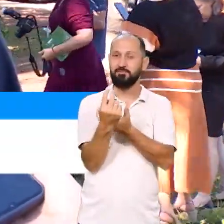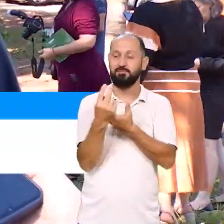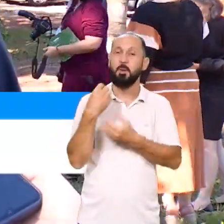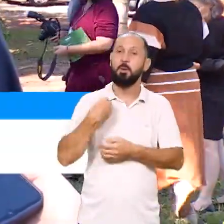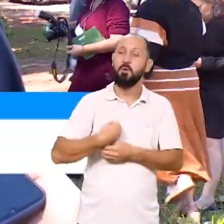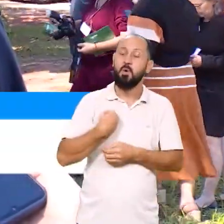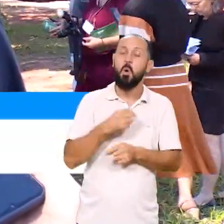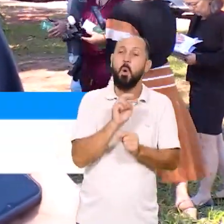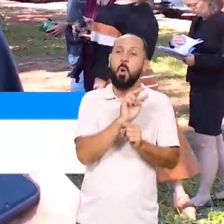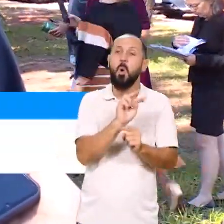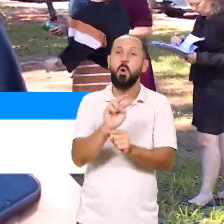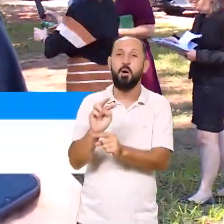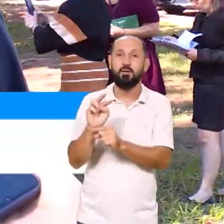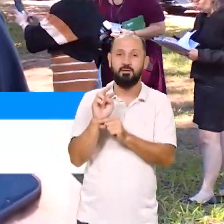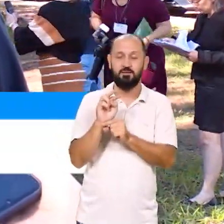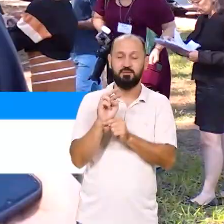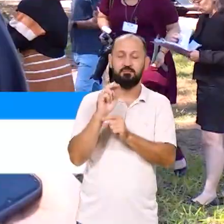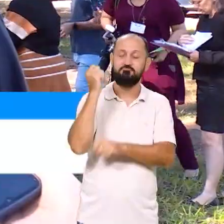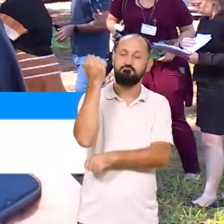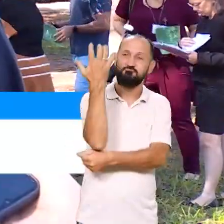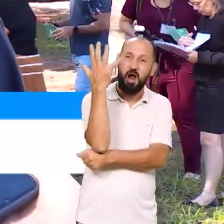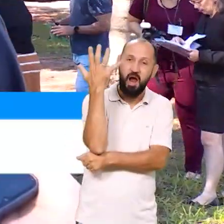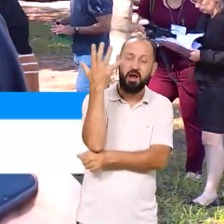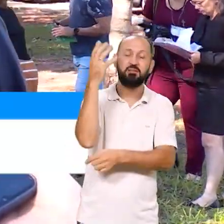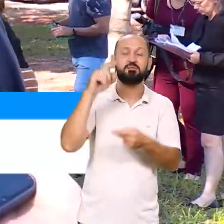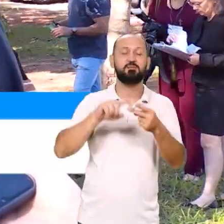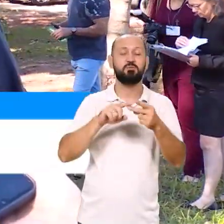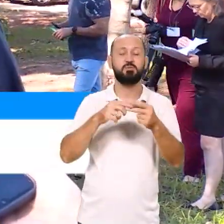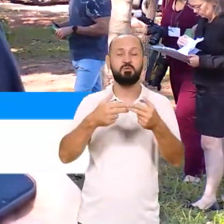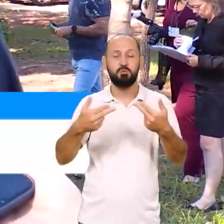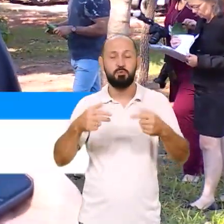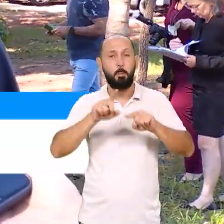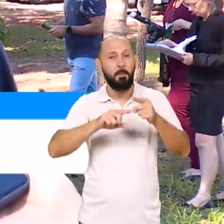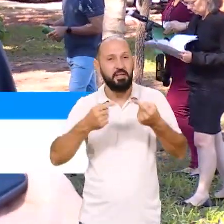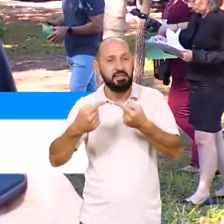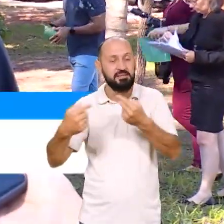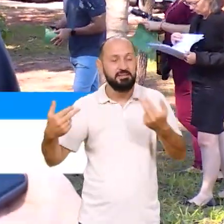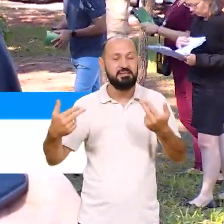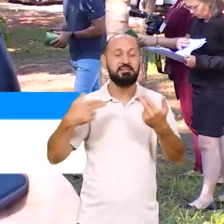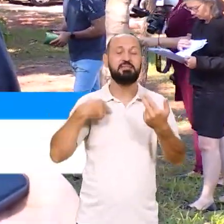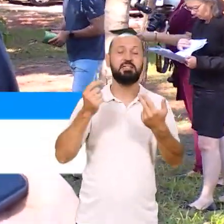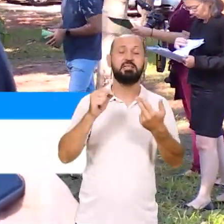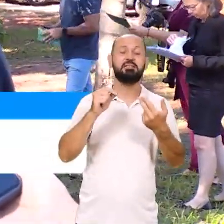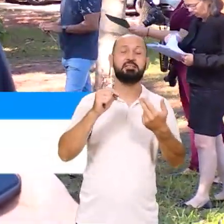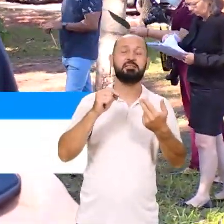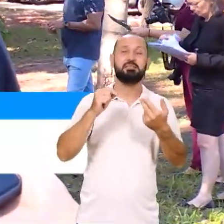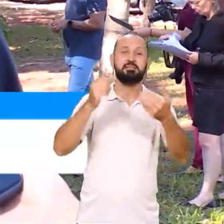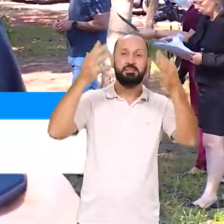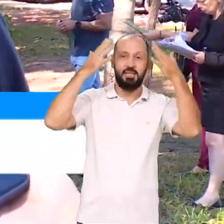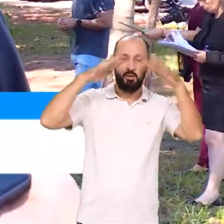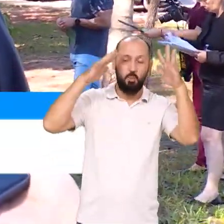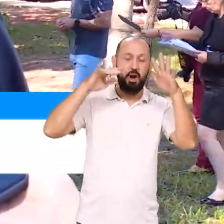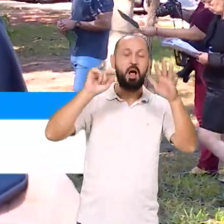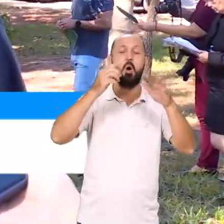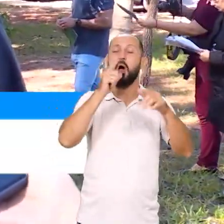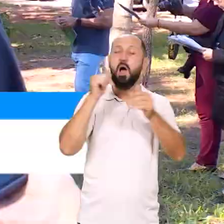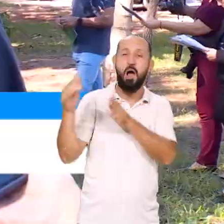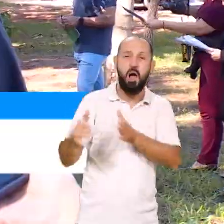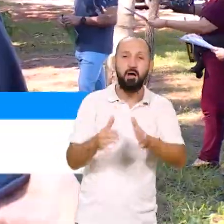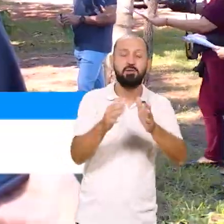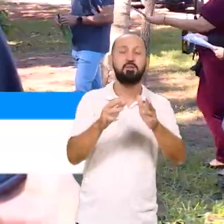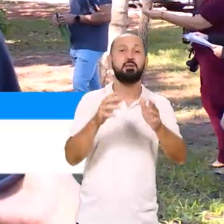a preservação do meio ambiente, dos nossos recursos naturais, dos recursos hídricos e também